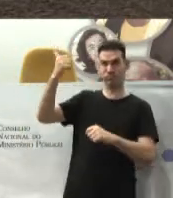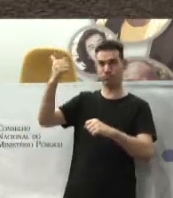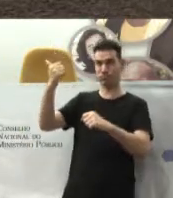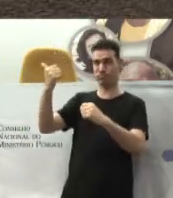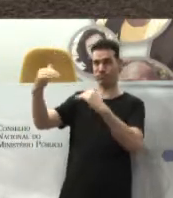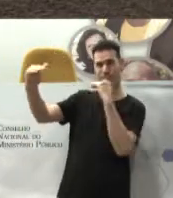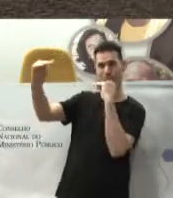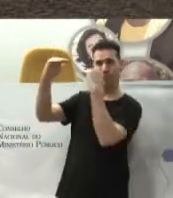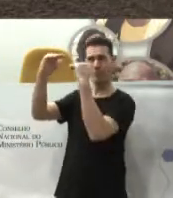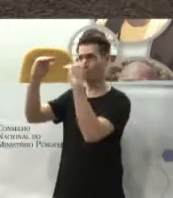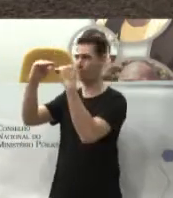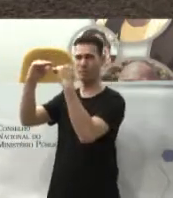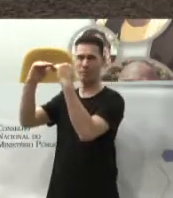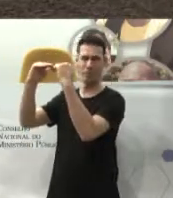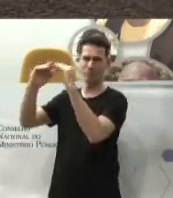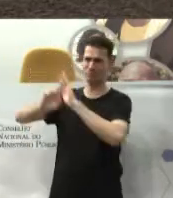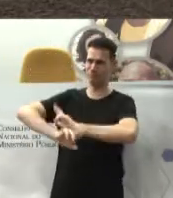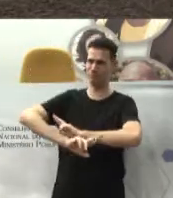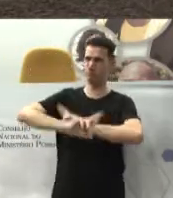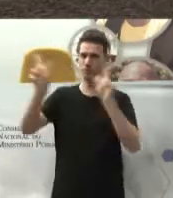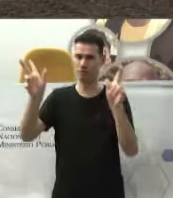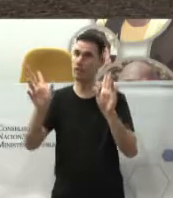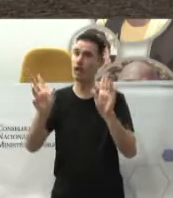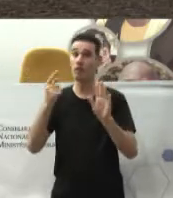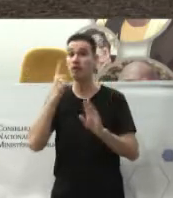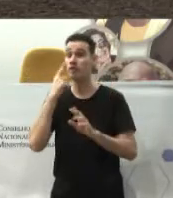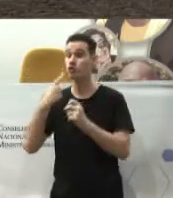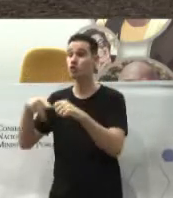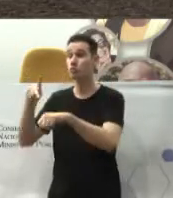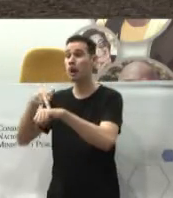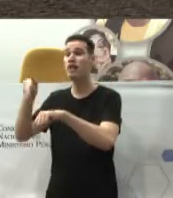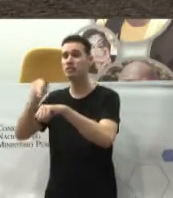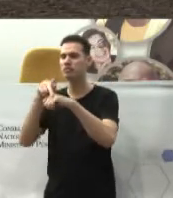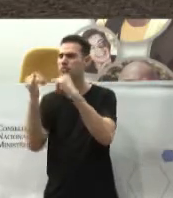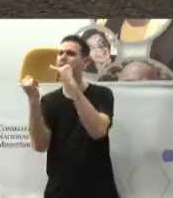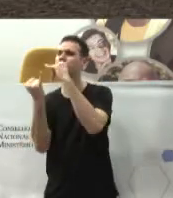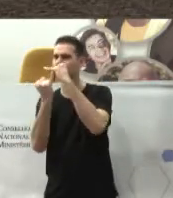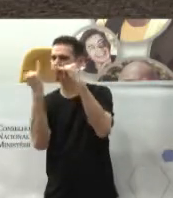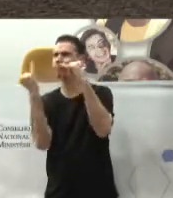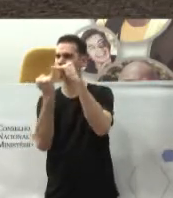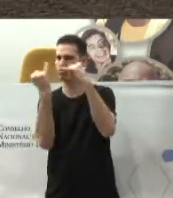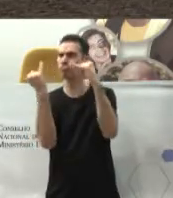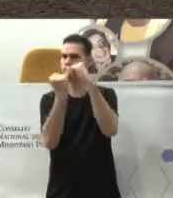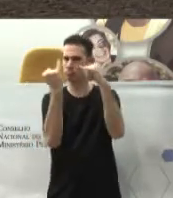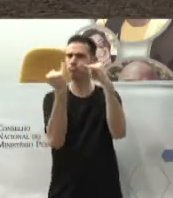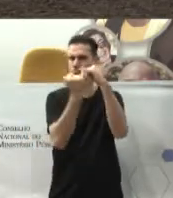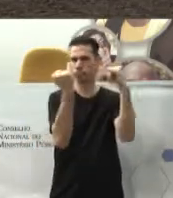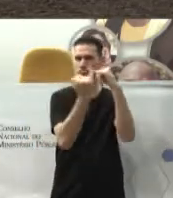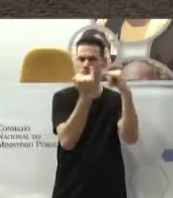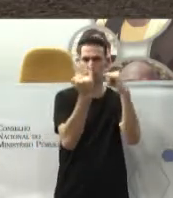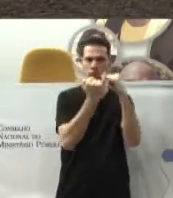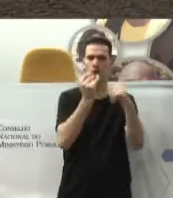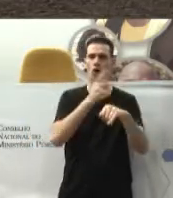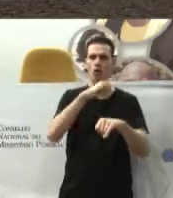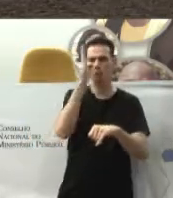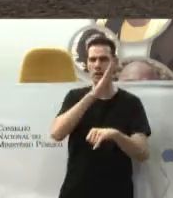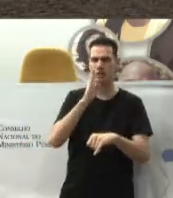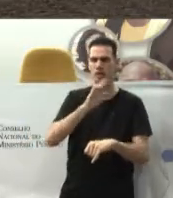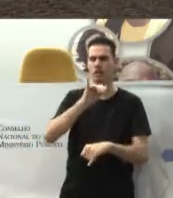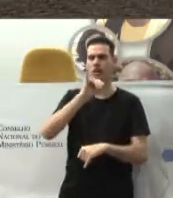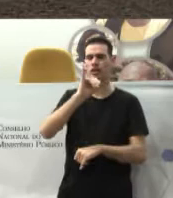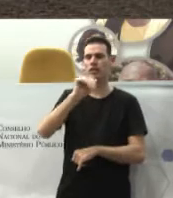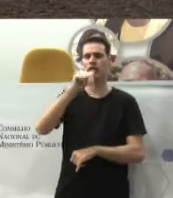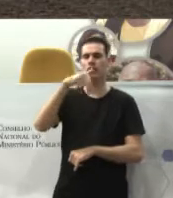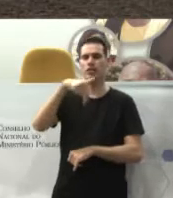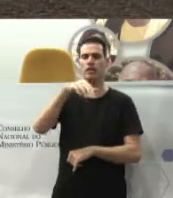Noruega que eu perco a audição. Eles não fizeram isso. Eles fazem uma comparação com países no nível do Brasil. Indonésia, acho